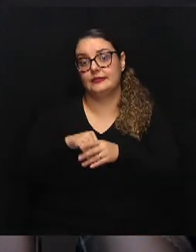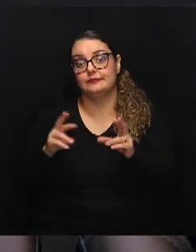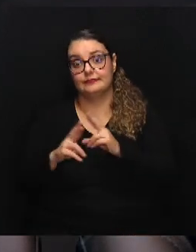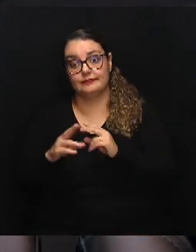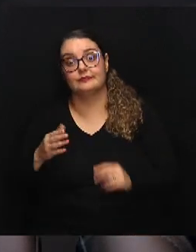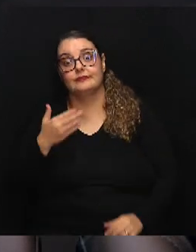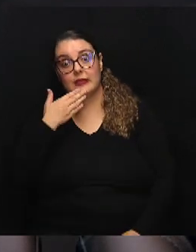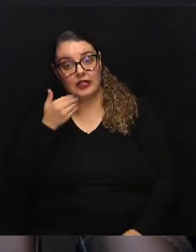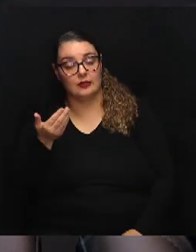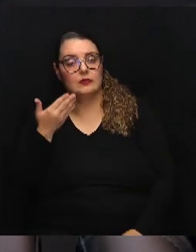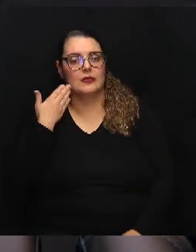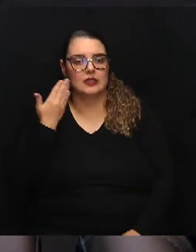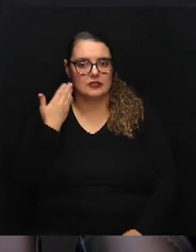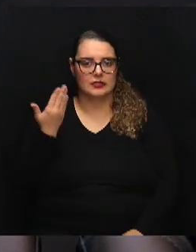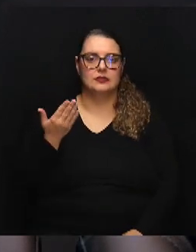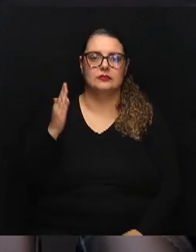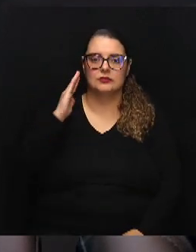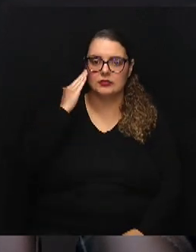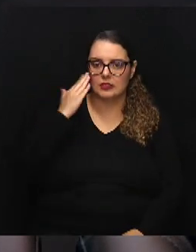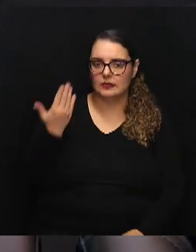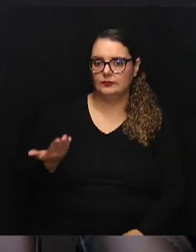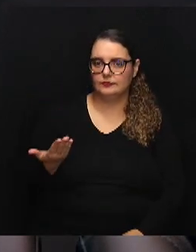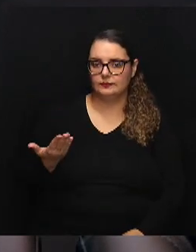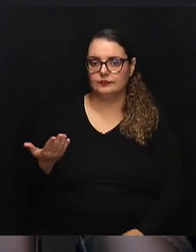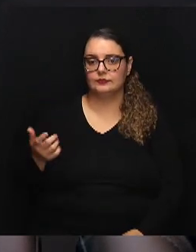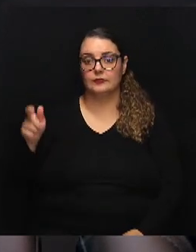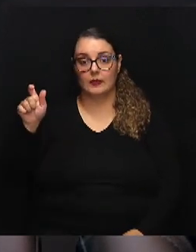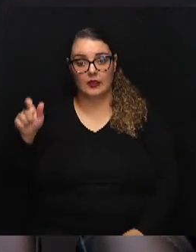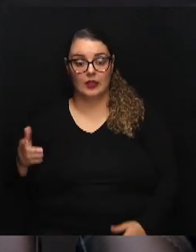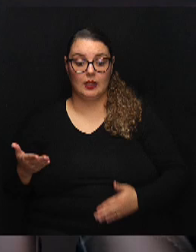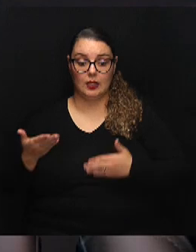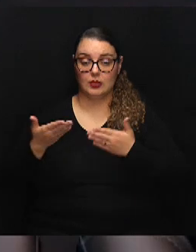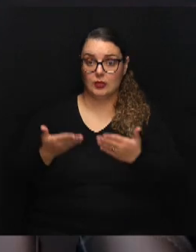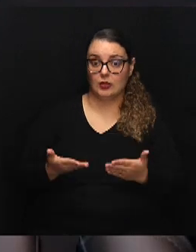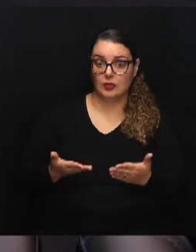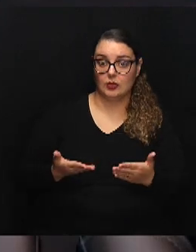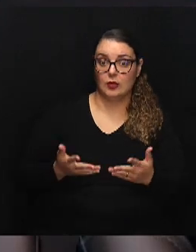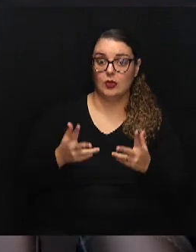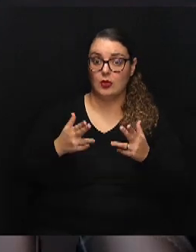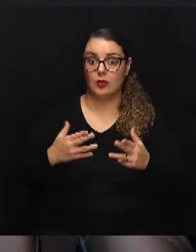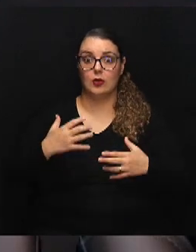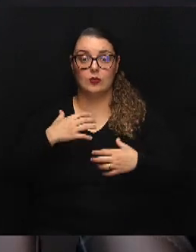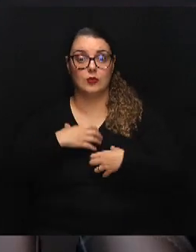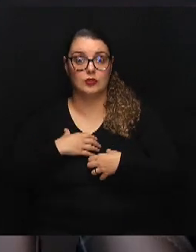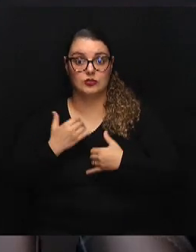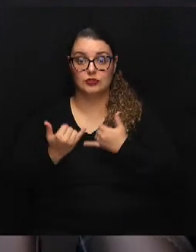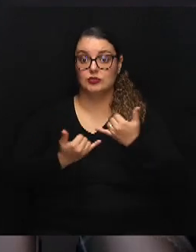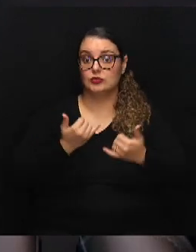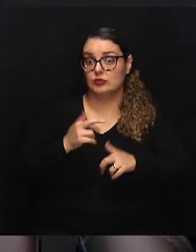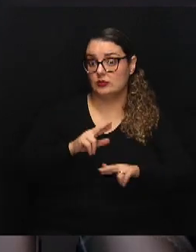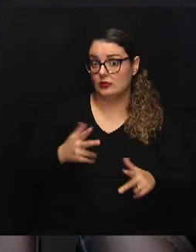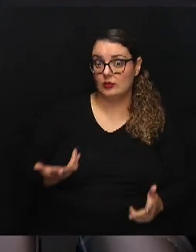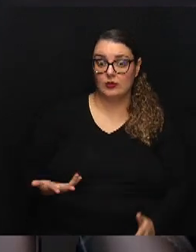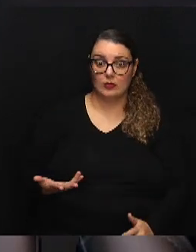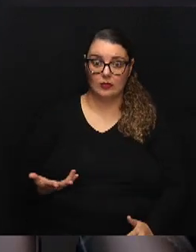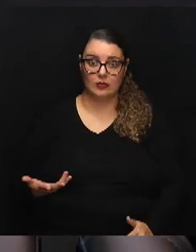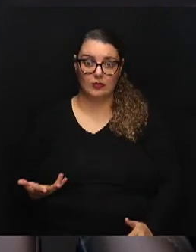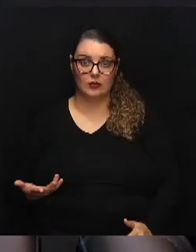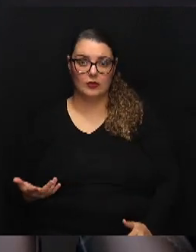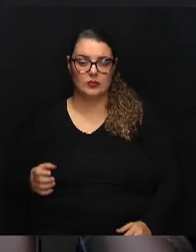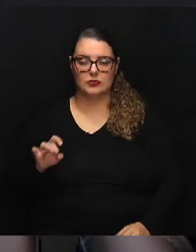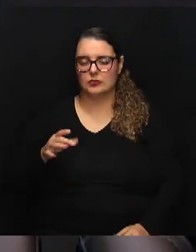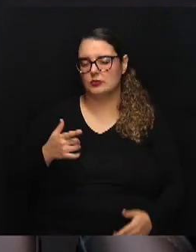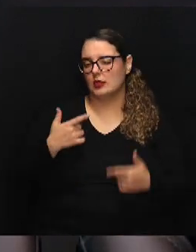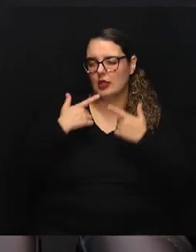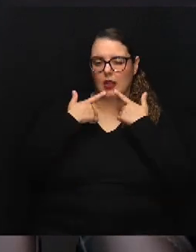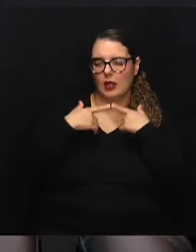mais fácil de entender se ele tá trazendo isso só como uma forma de brincadeira, né, só aí o linguajar,